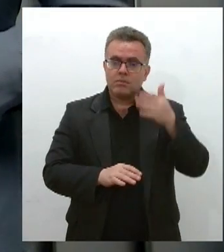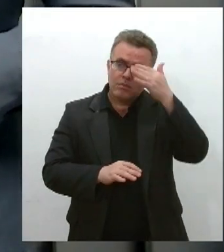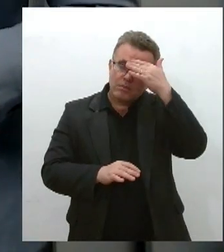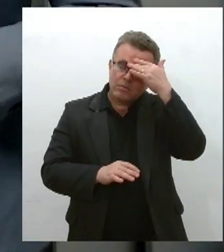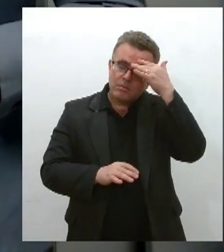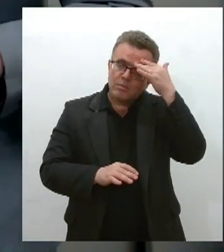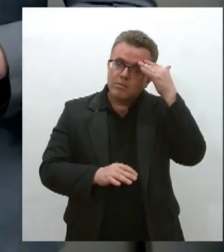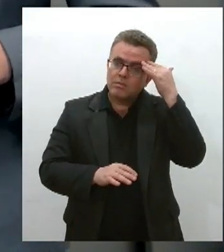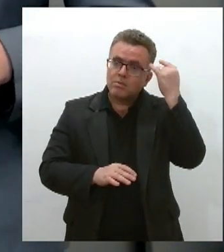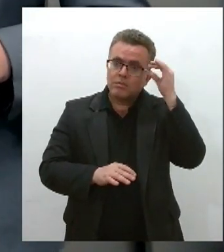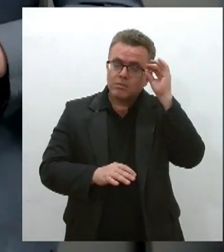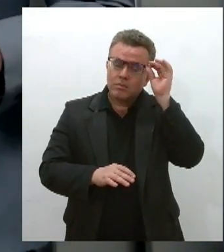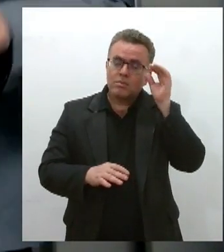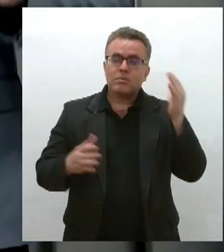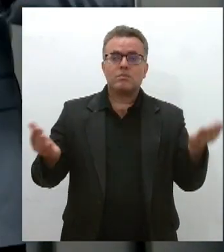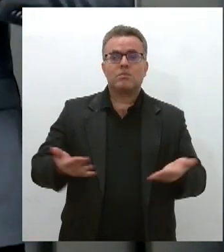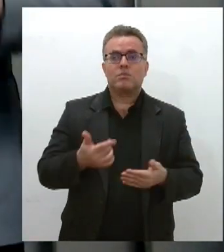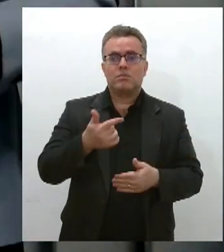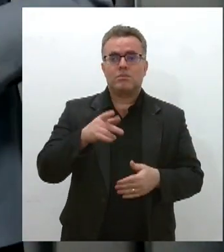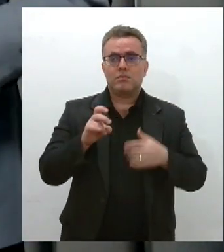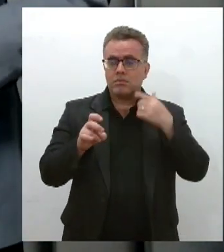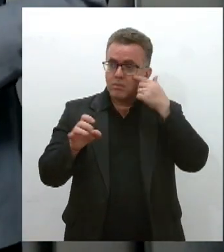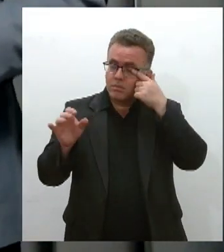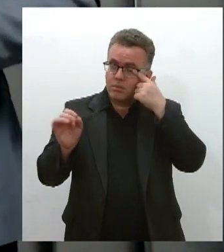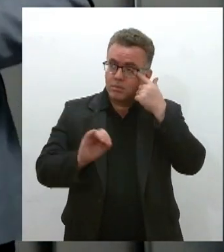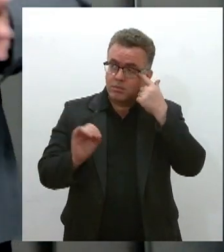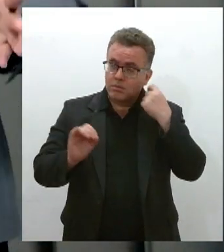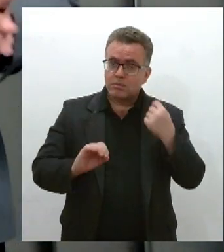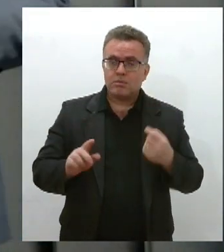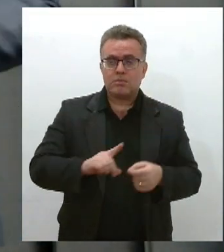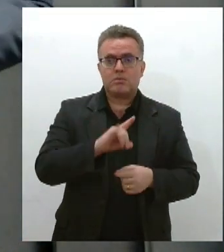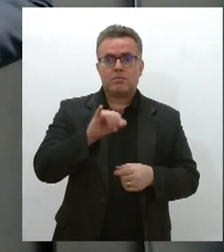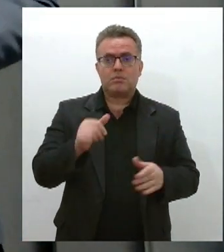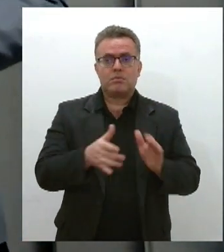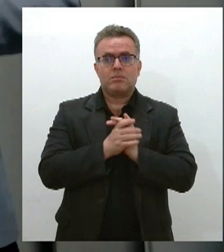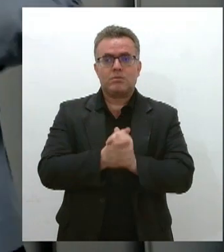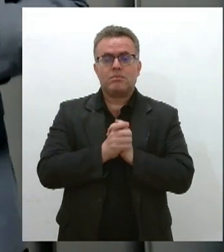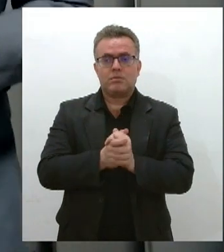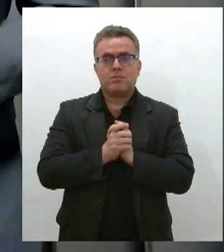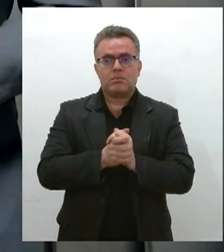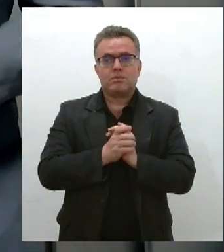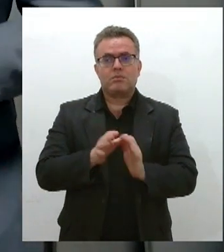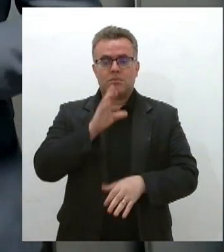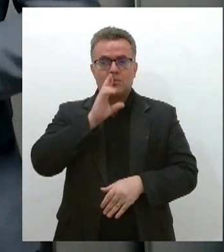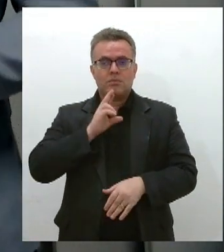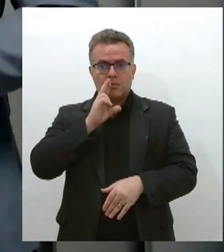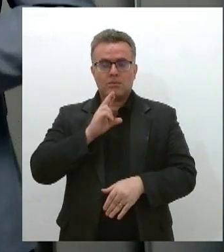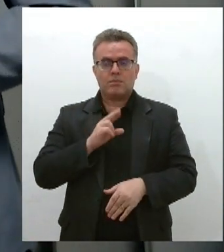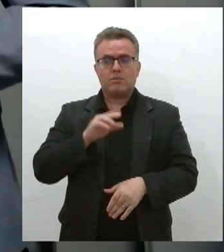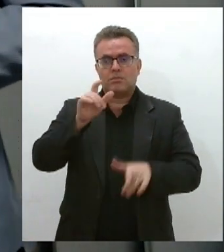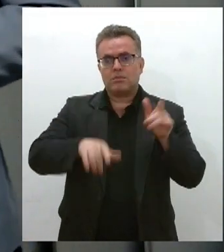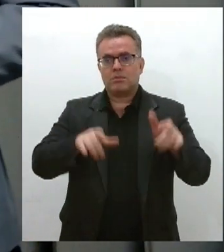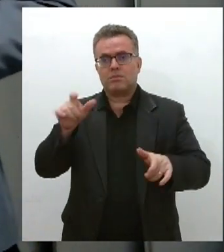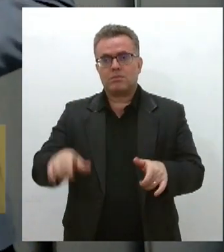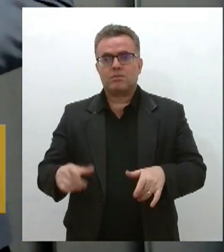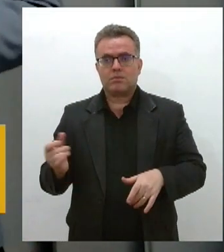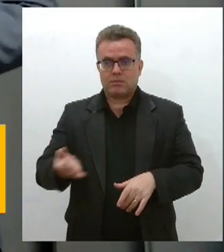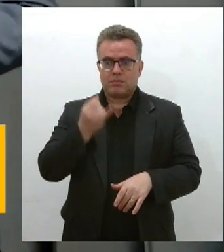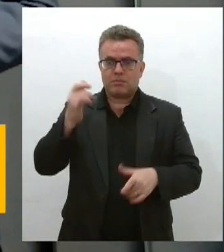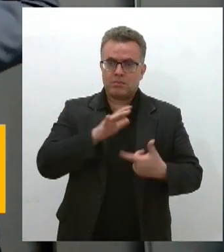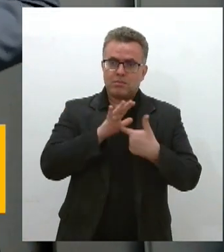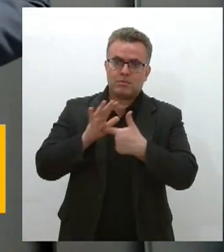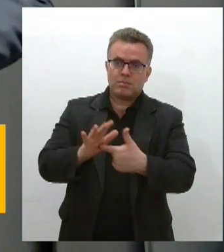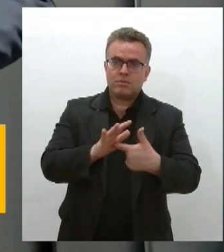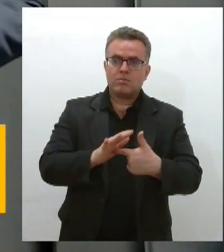Hoje, 25 de outubro, é dia de homenagear os profissionais dentistas e de fazer um alerta sobre os cuidados com a saúde